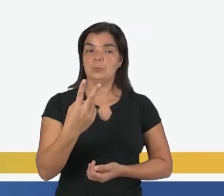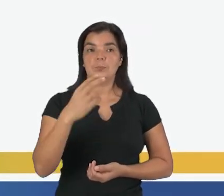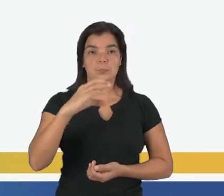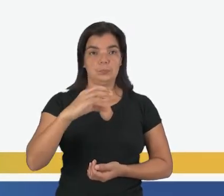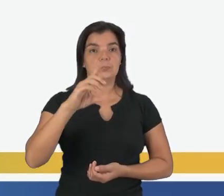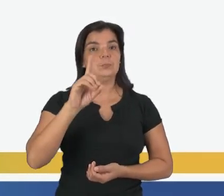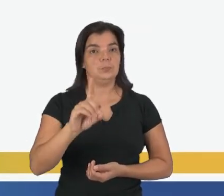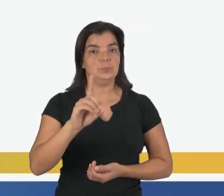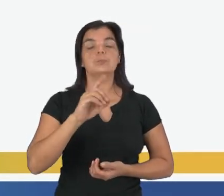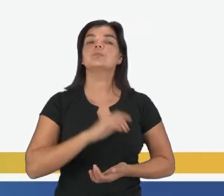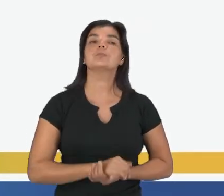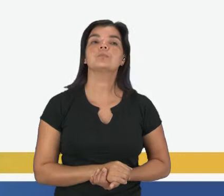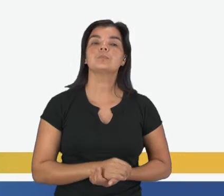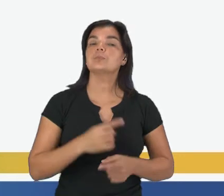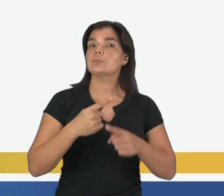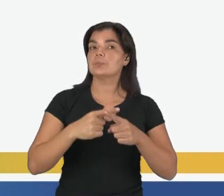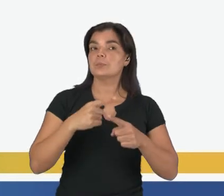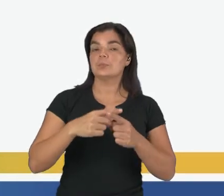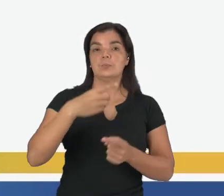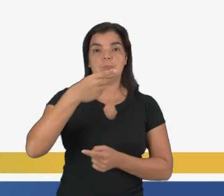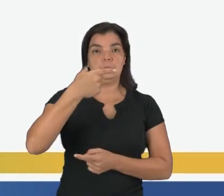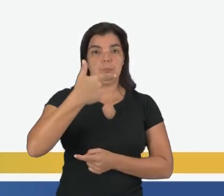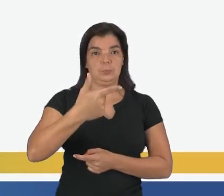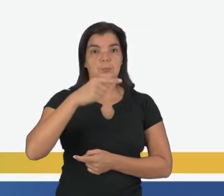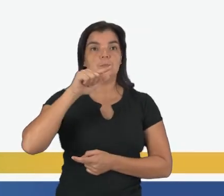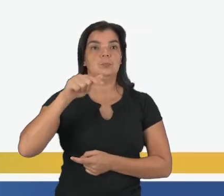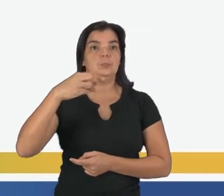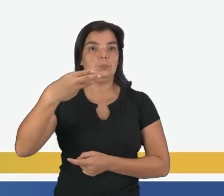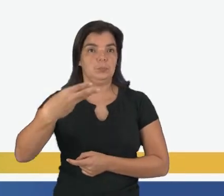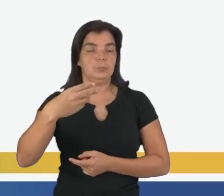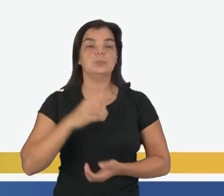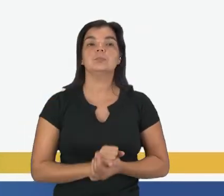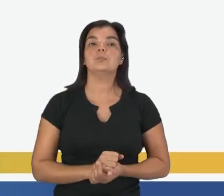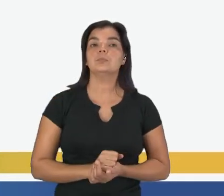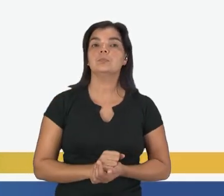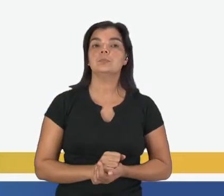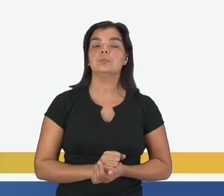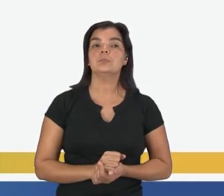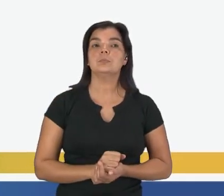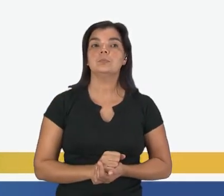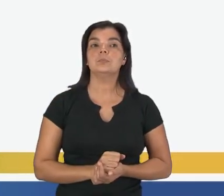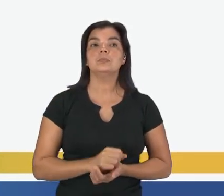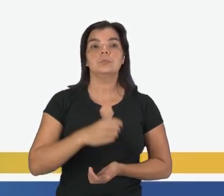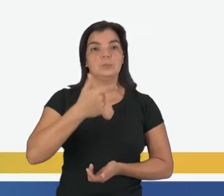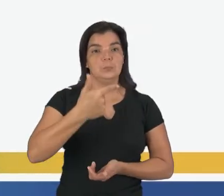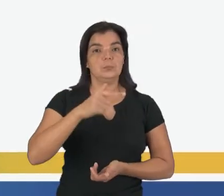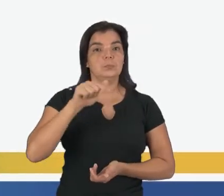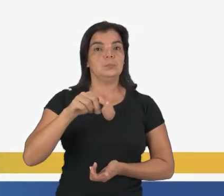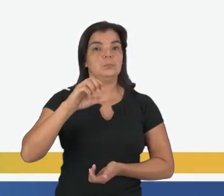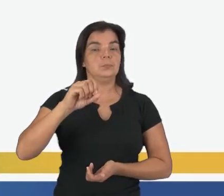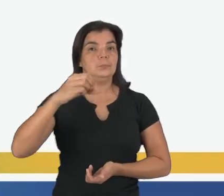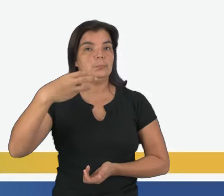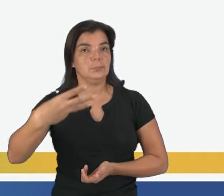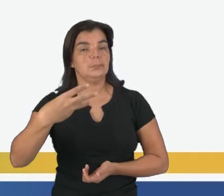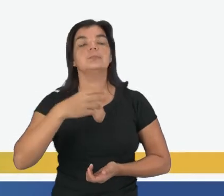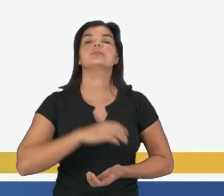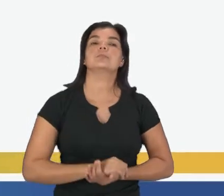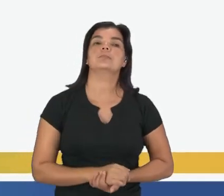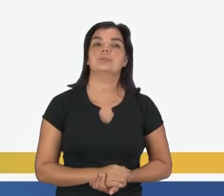entre o C e o D, porque tem 2,3 décimo e